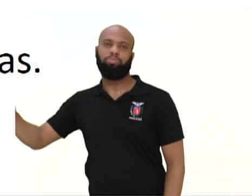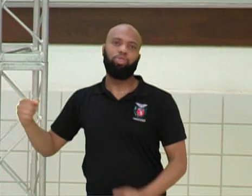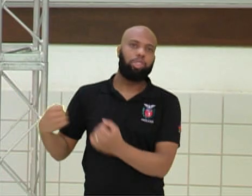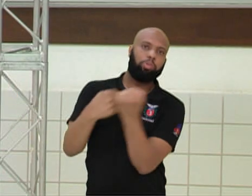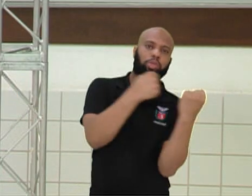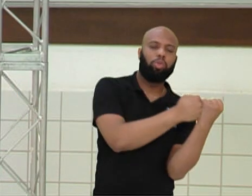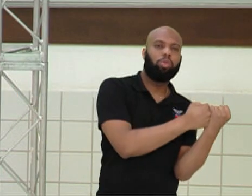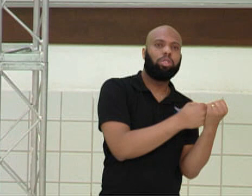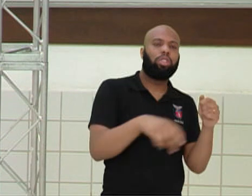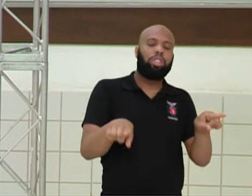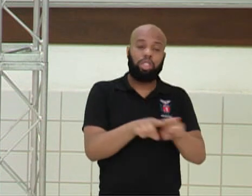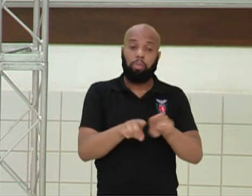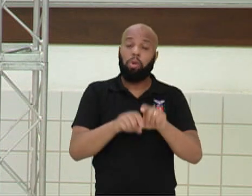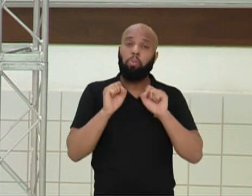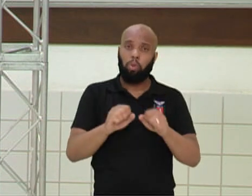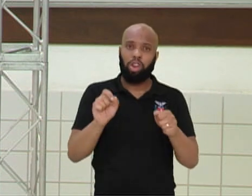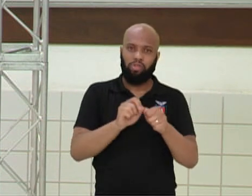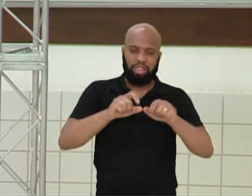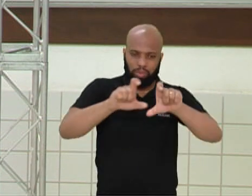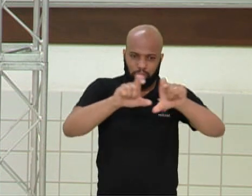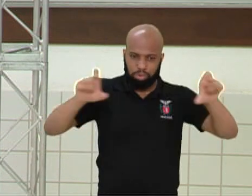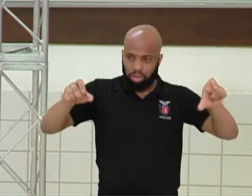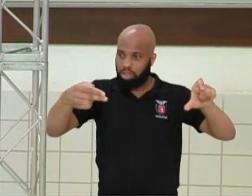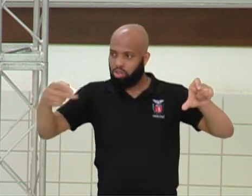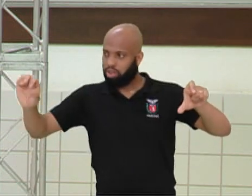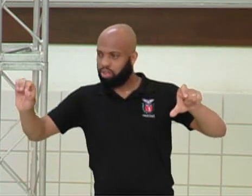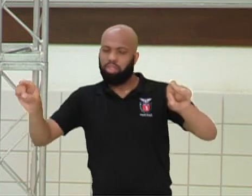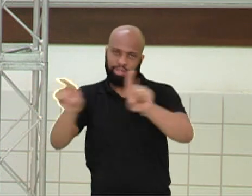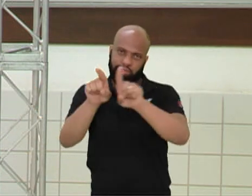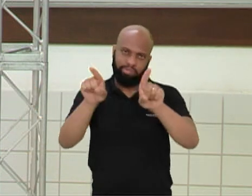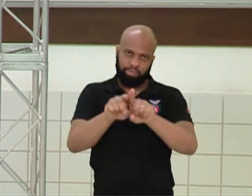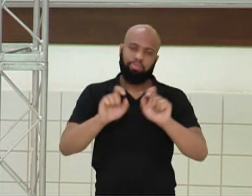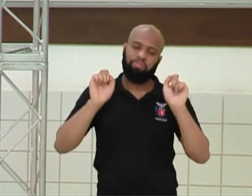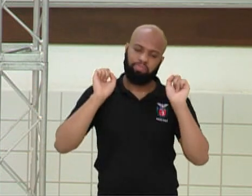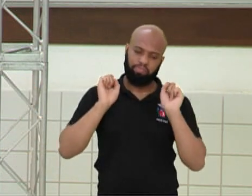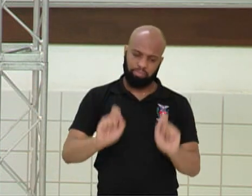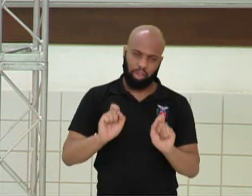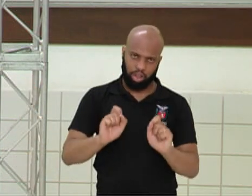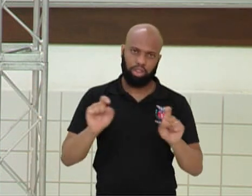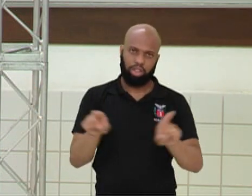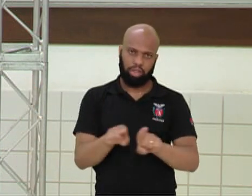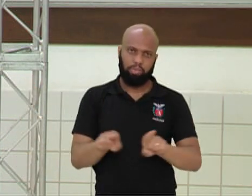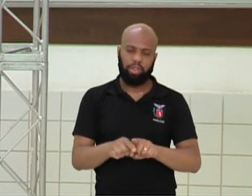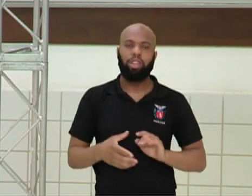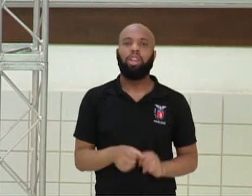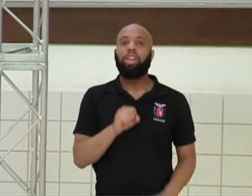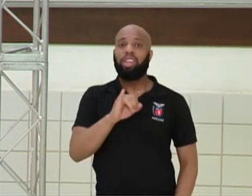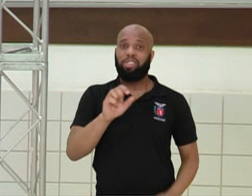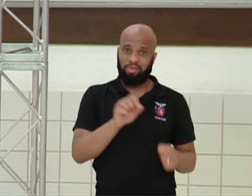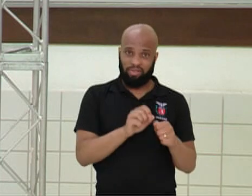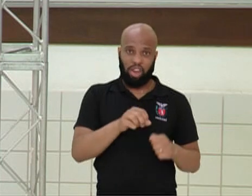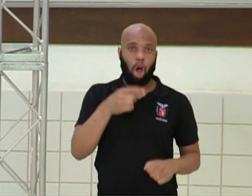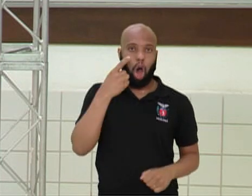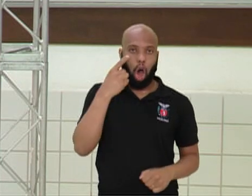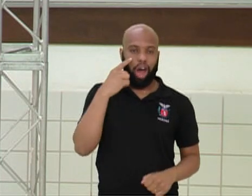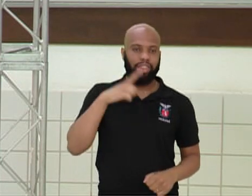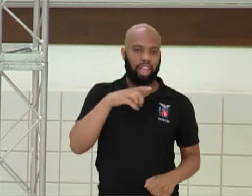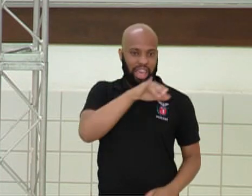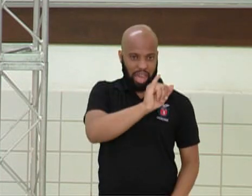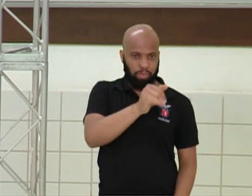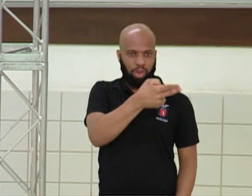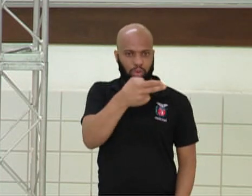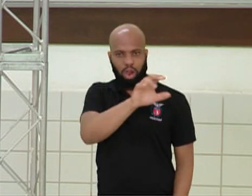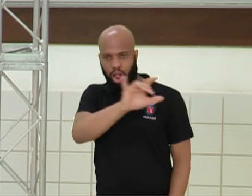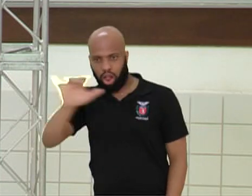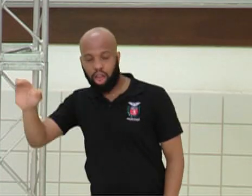formação, né, e iguala a zero. A gente diz igualar a zero, que é o mesmo que substituir o y por zero. Ok? Quando você substitui o y por zero,